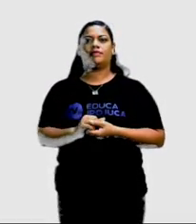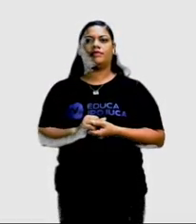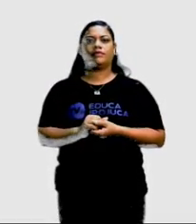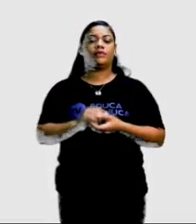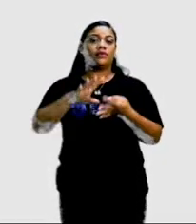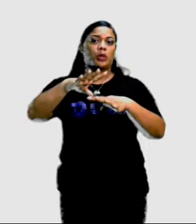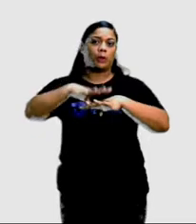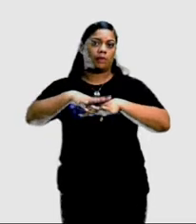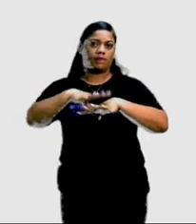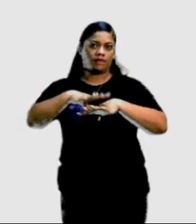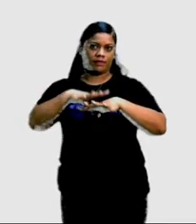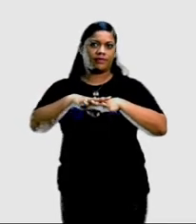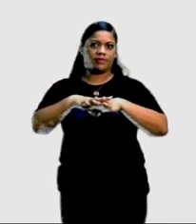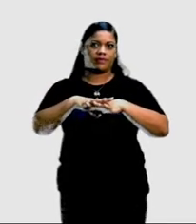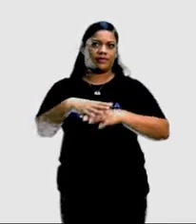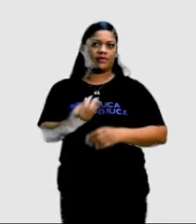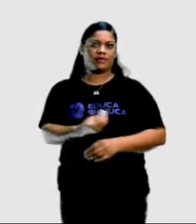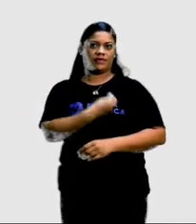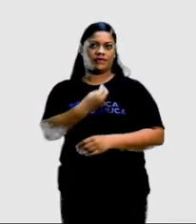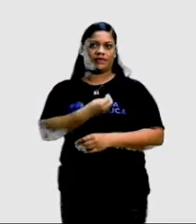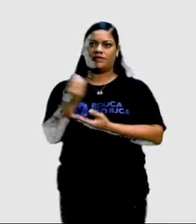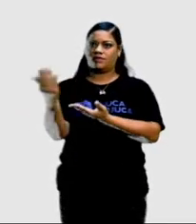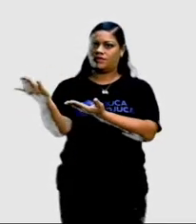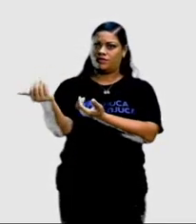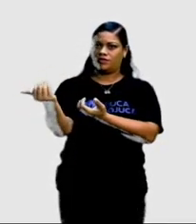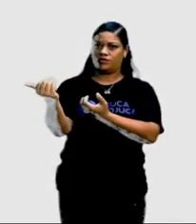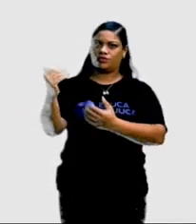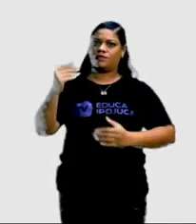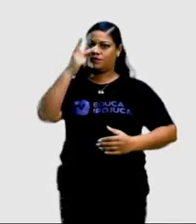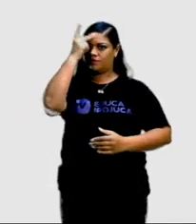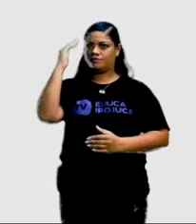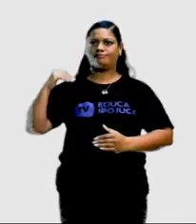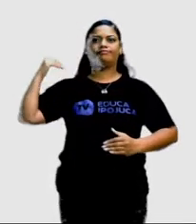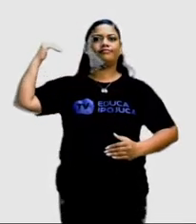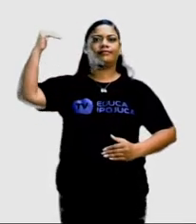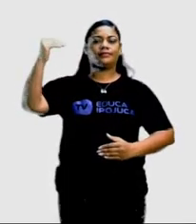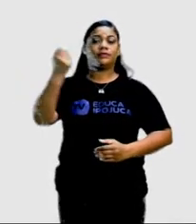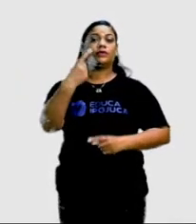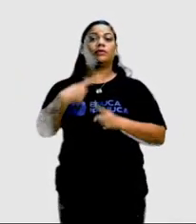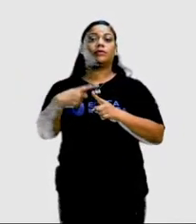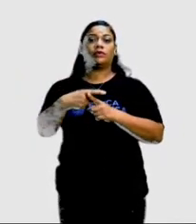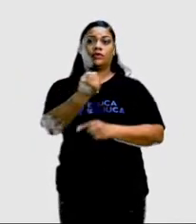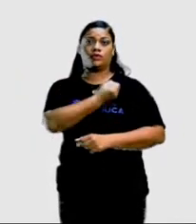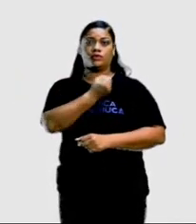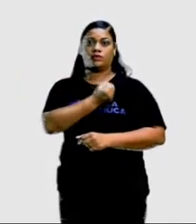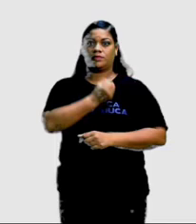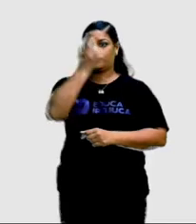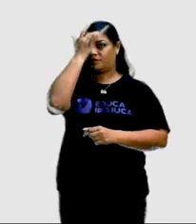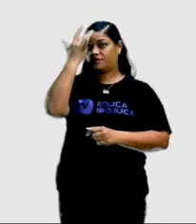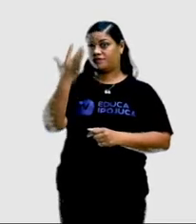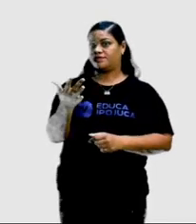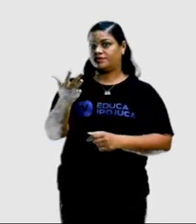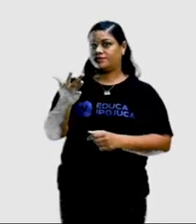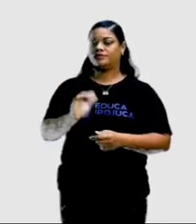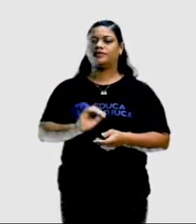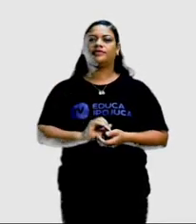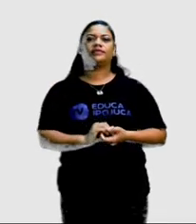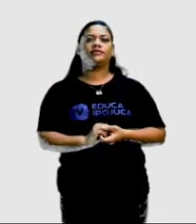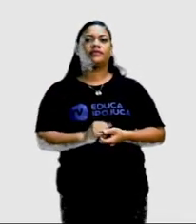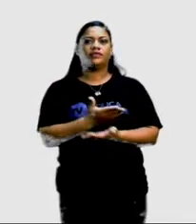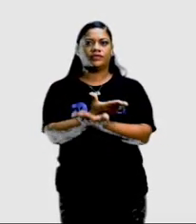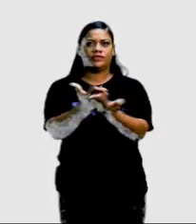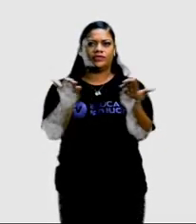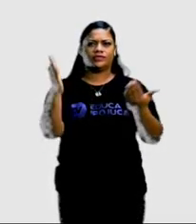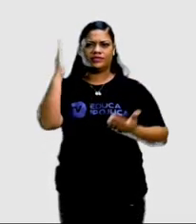Como a matemática ela é mais presente na vida dos jovens e adultos, porque os números é mais fácil de lidar, eu acredito que você